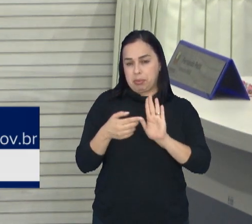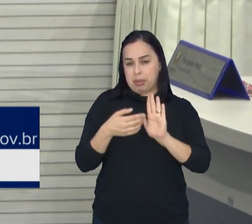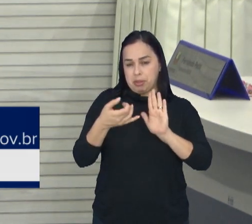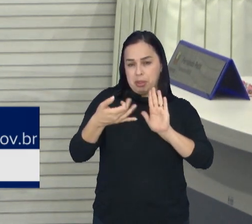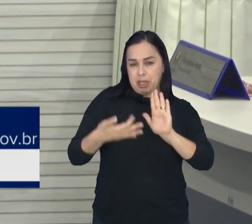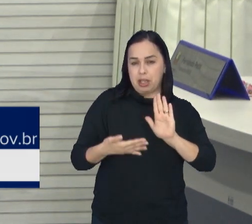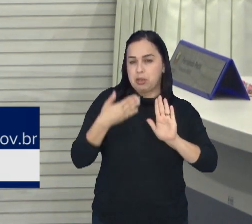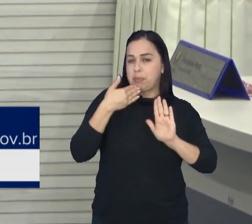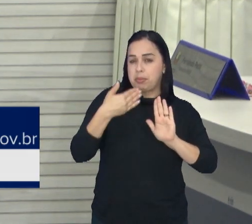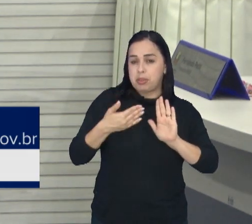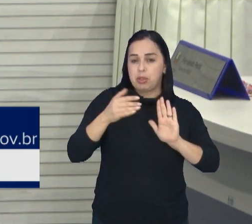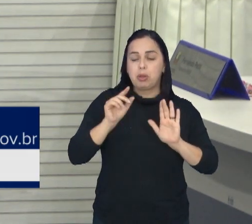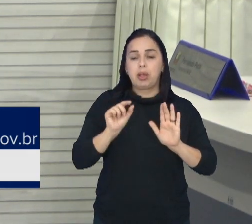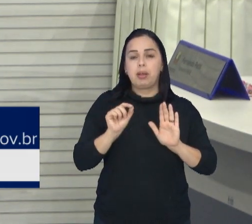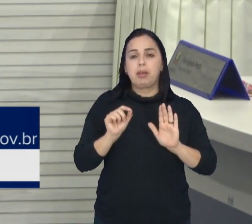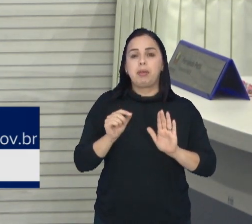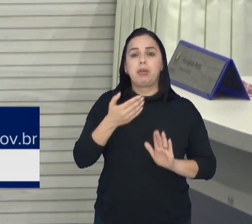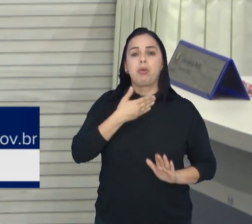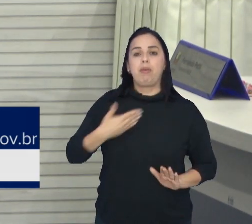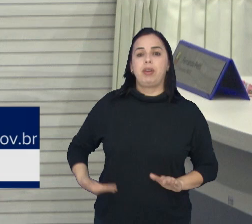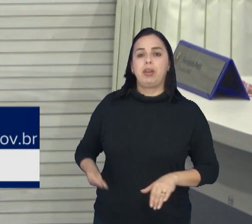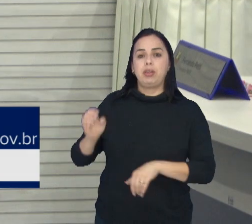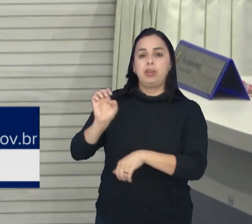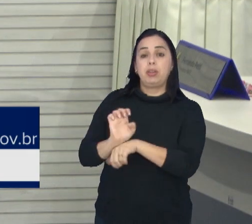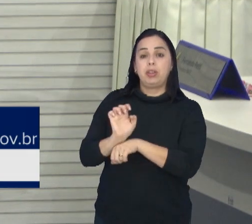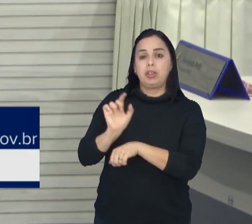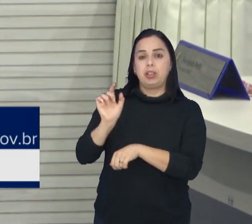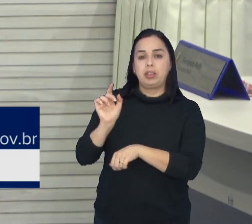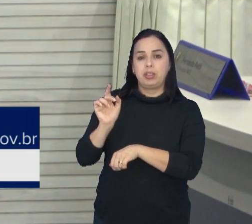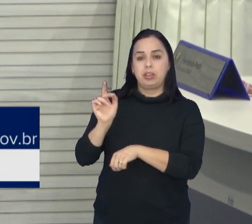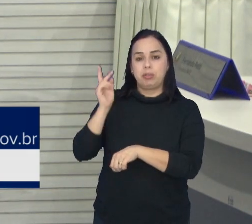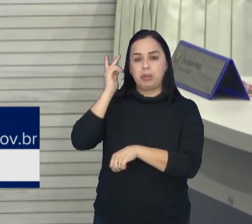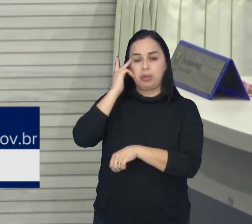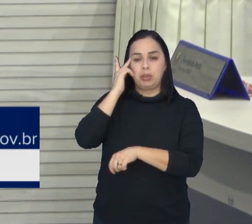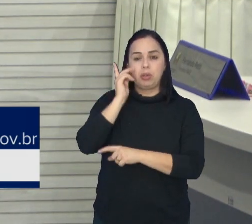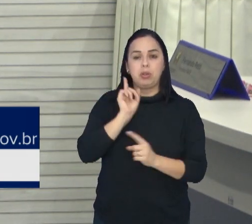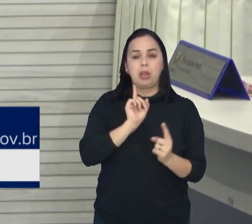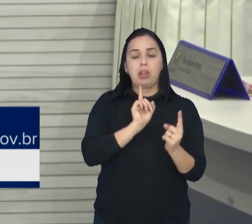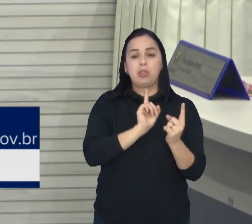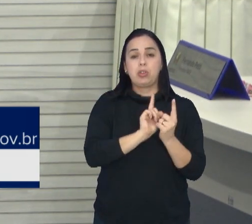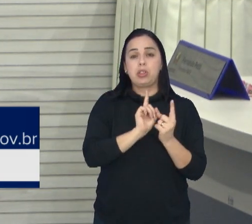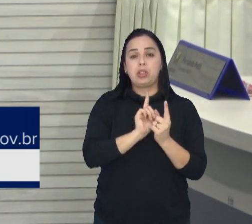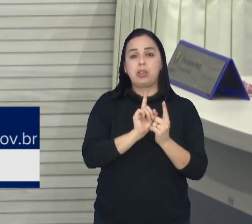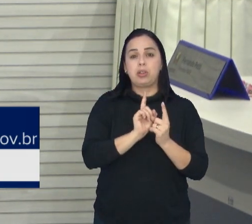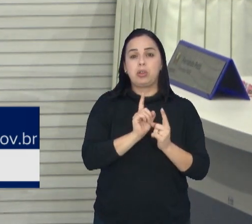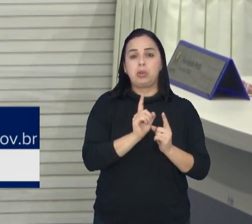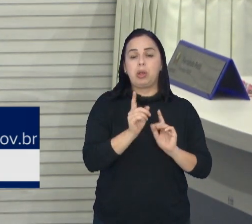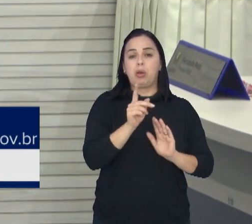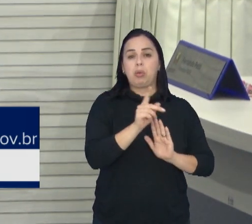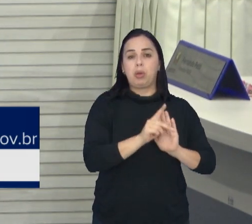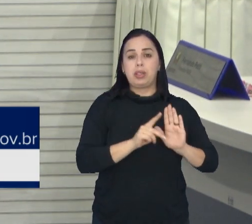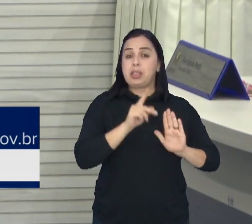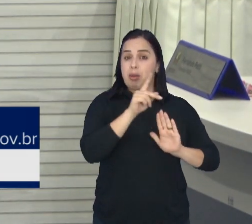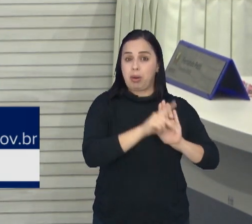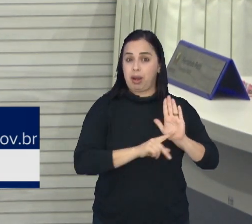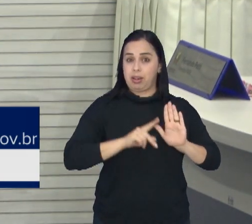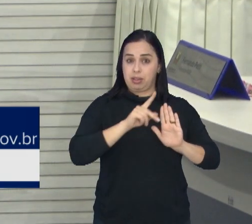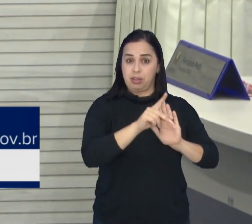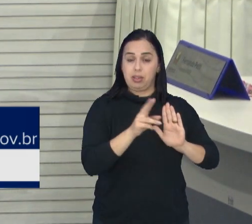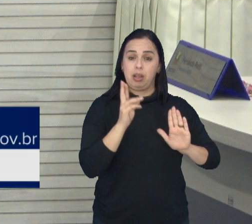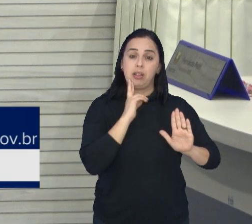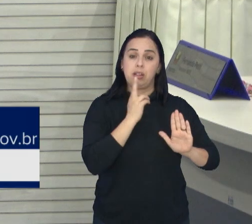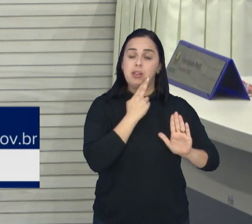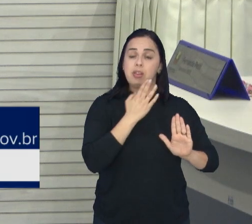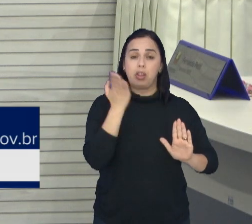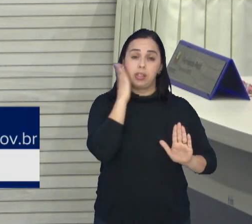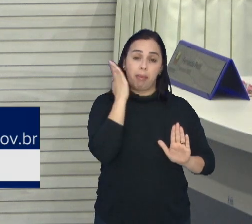presidente, ele solicita ao governo do Estado de São Paulo a ampliação dos dias de atendimento do Bom Prato no município de São José dos Campos. Né? Nós que sabemos